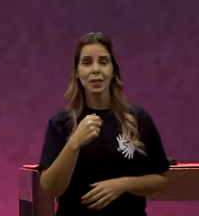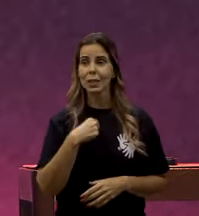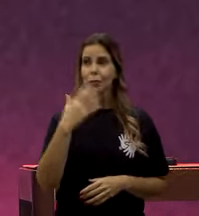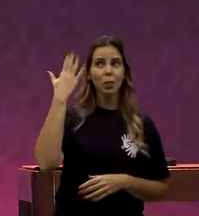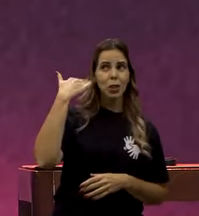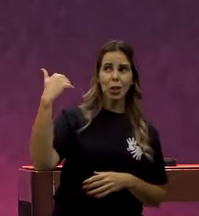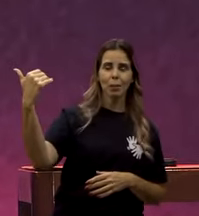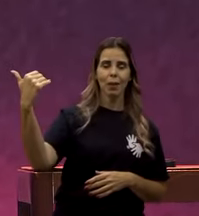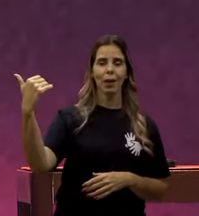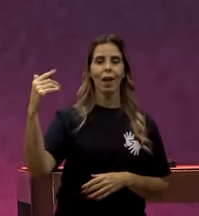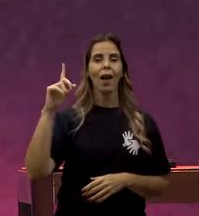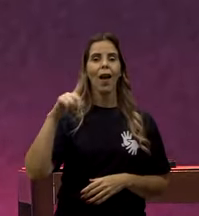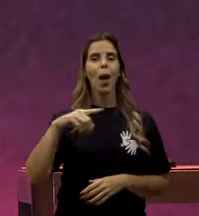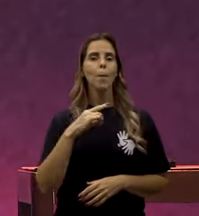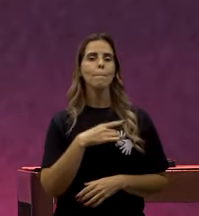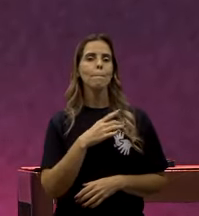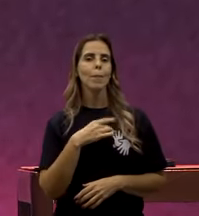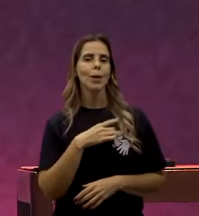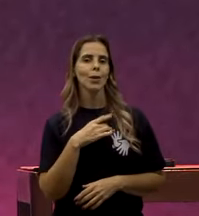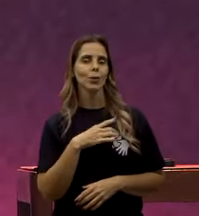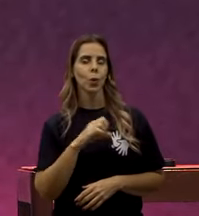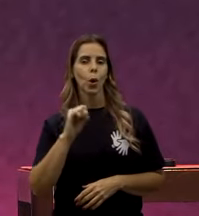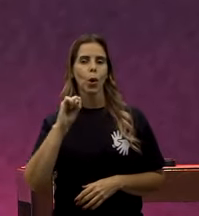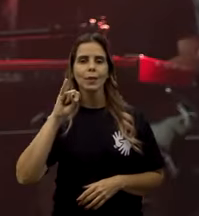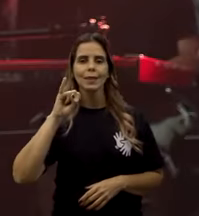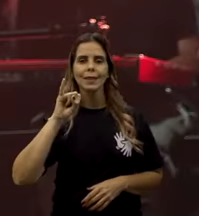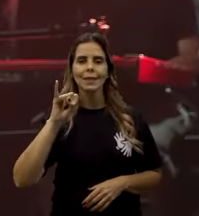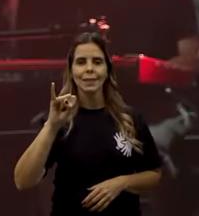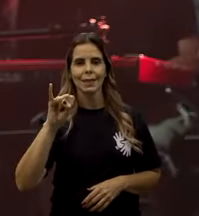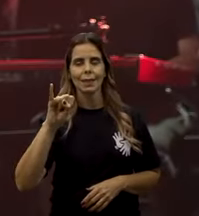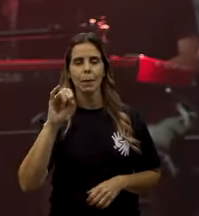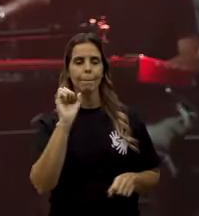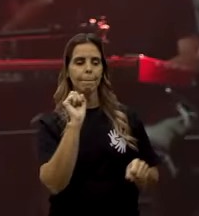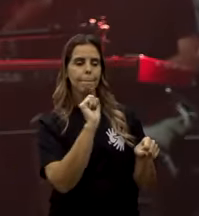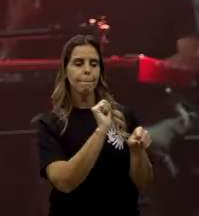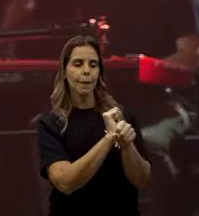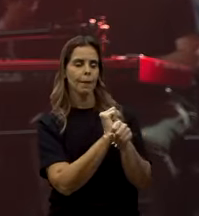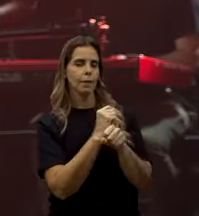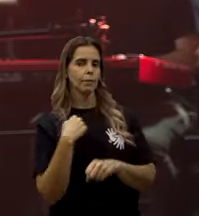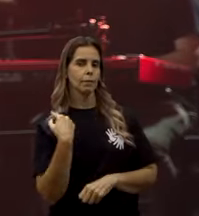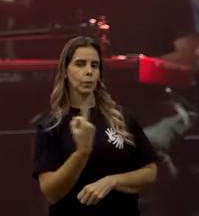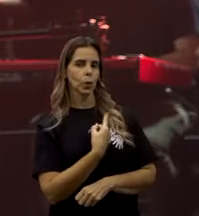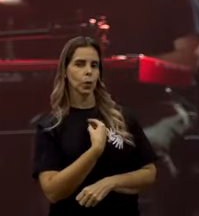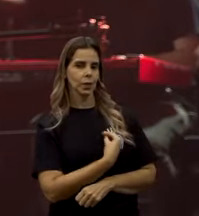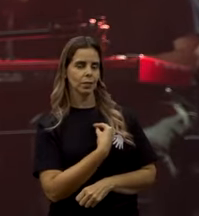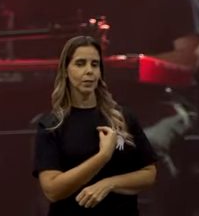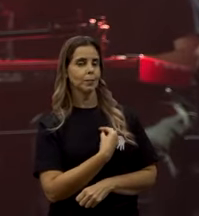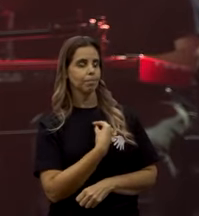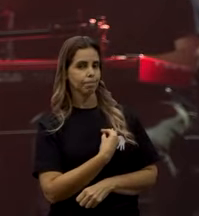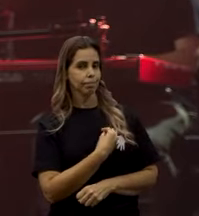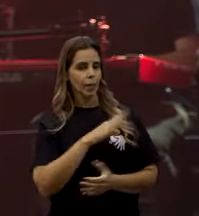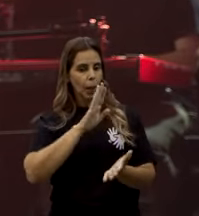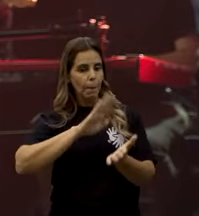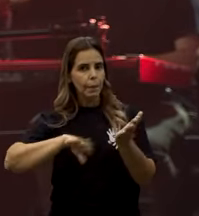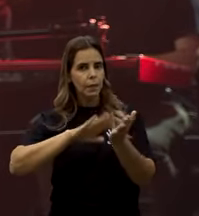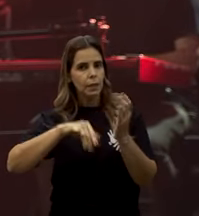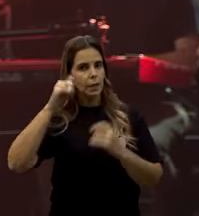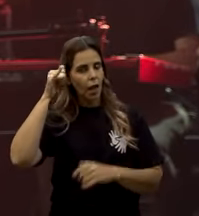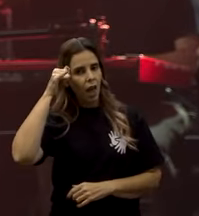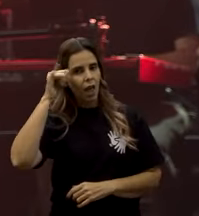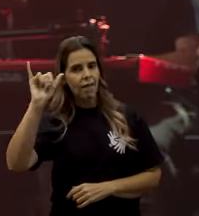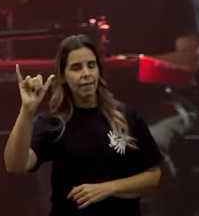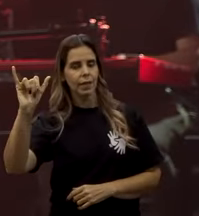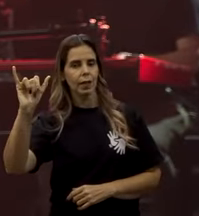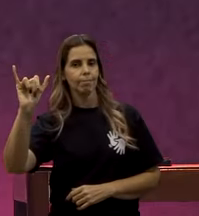percebe que é o medo é o si que paralisa As Nossas ações por isso a última coisa que precisa tirar você precisa evitar na sua vida olha